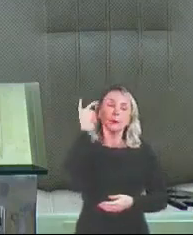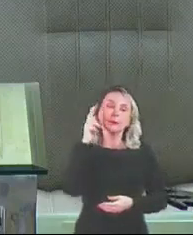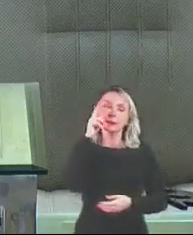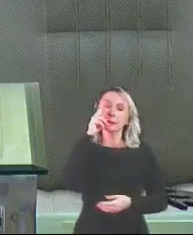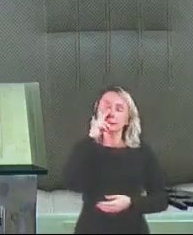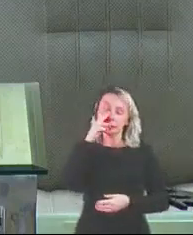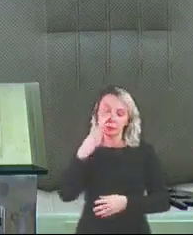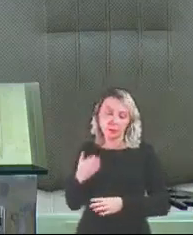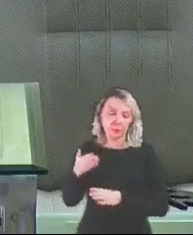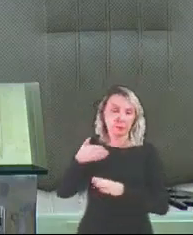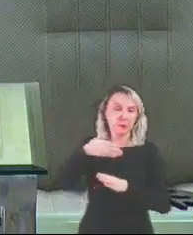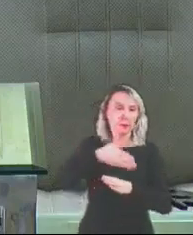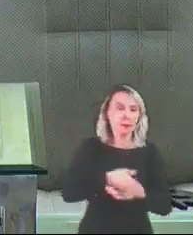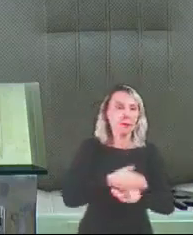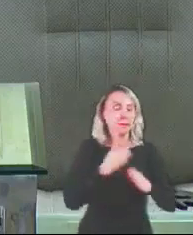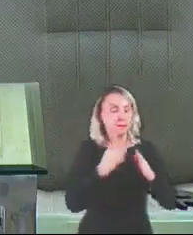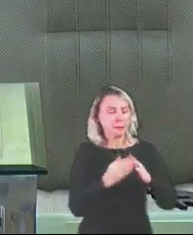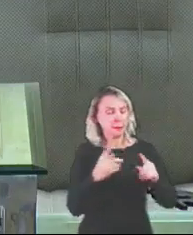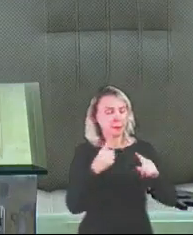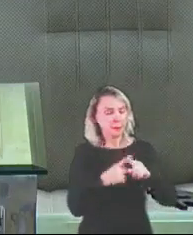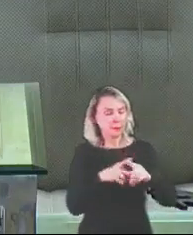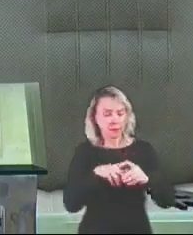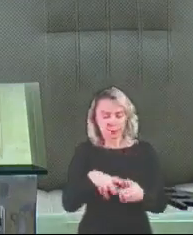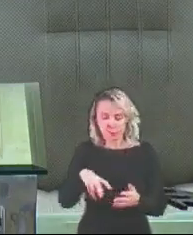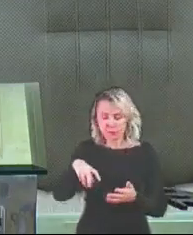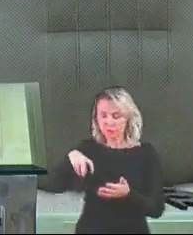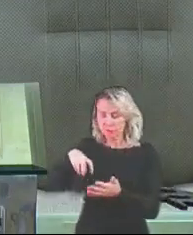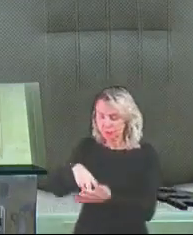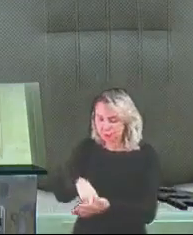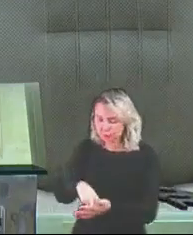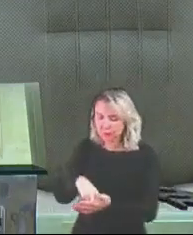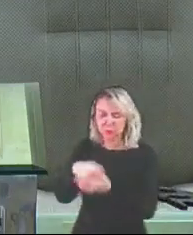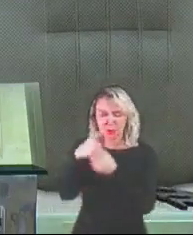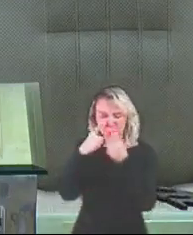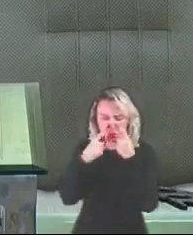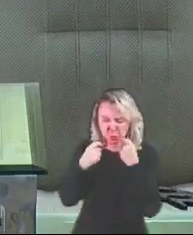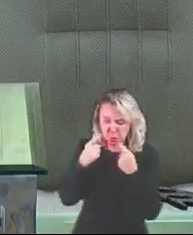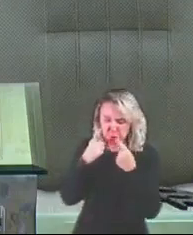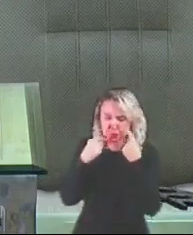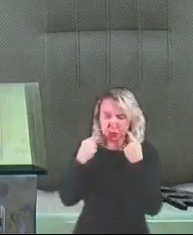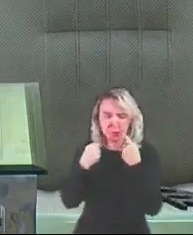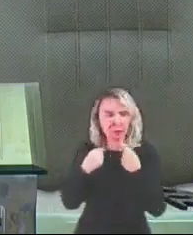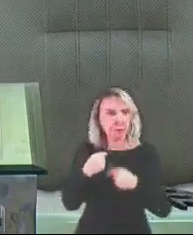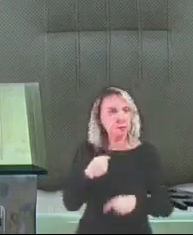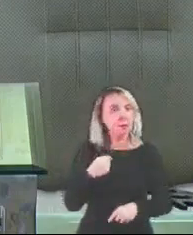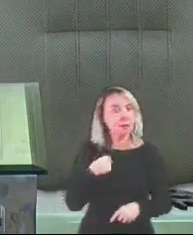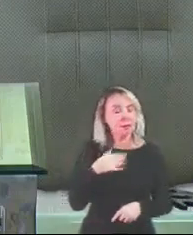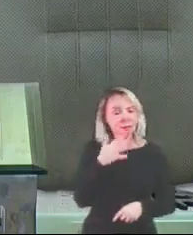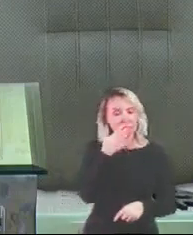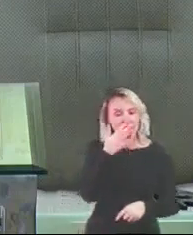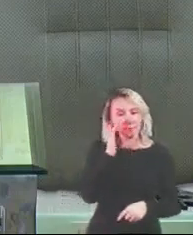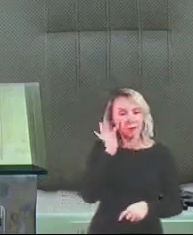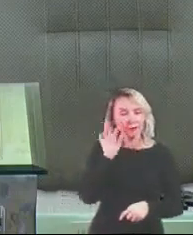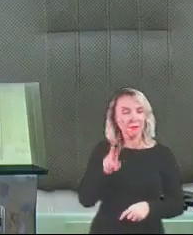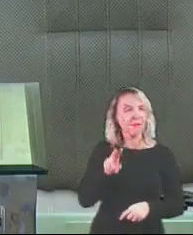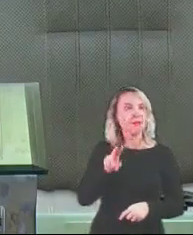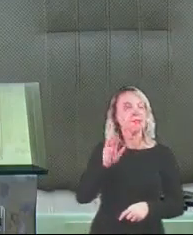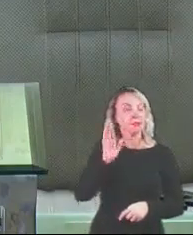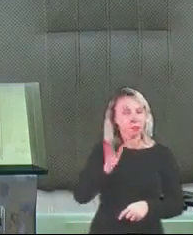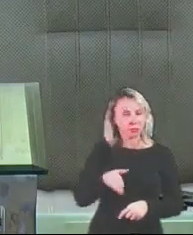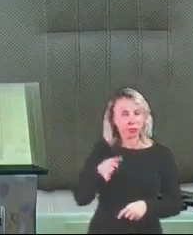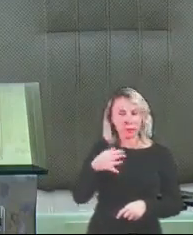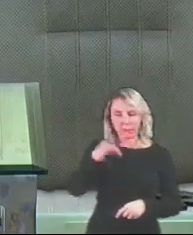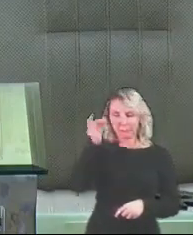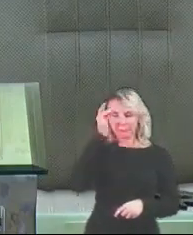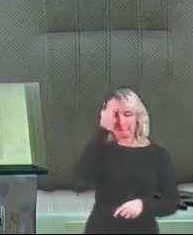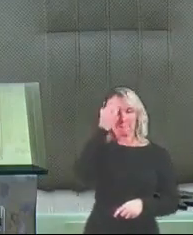eu ouvi muitas vezes Deus batizar com o Espírito Santo e com fogo. de o povo chorar e